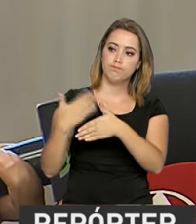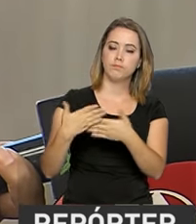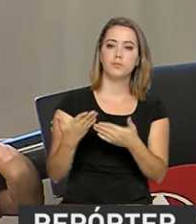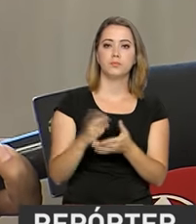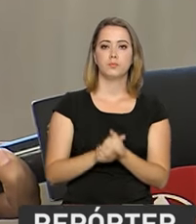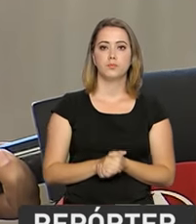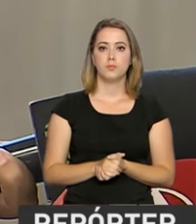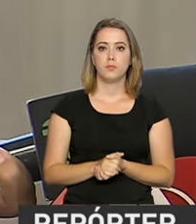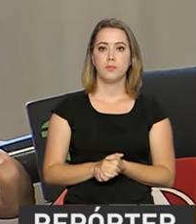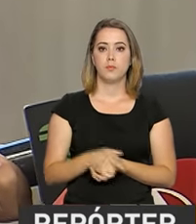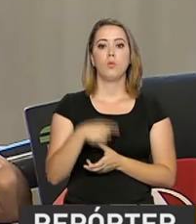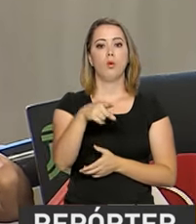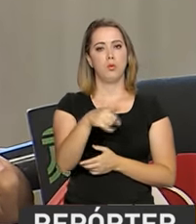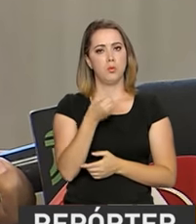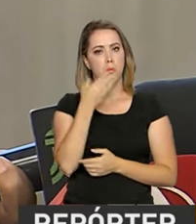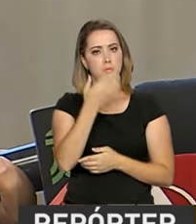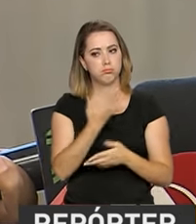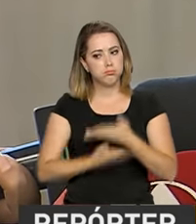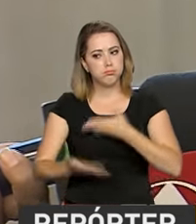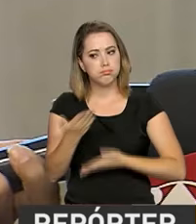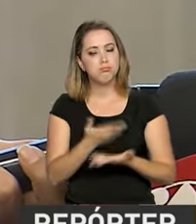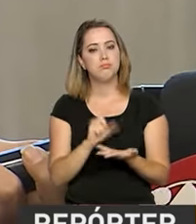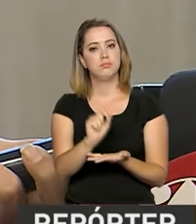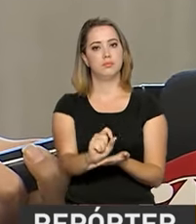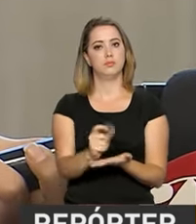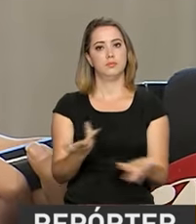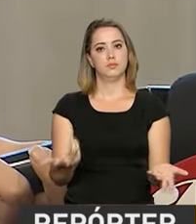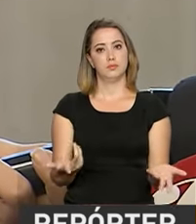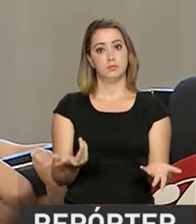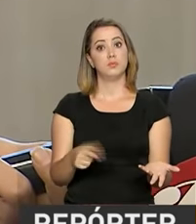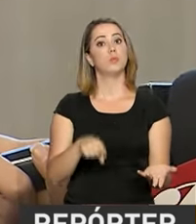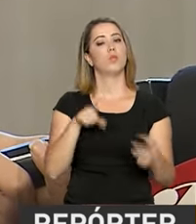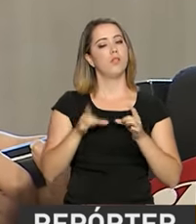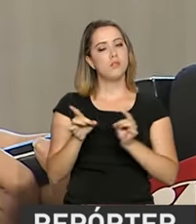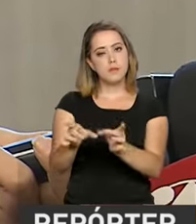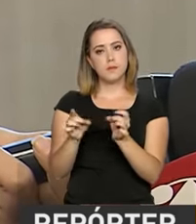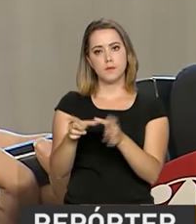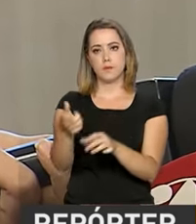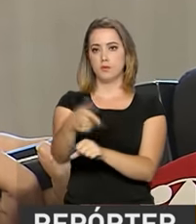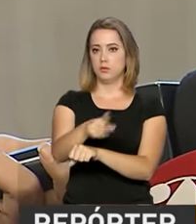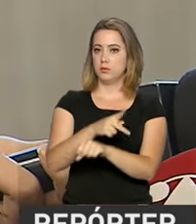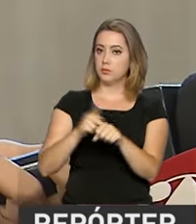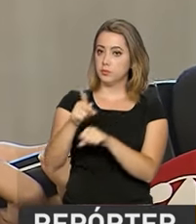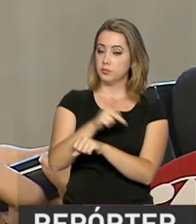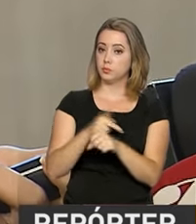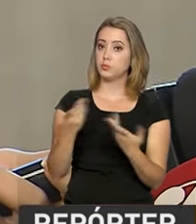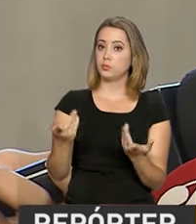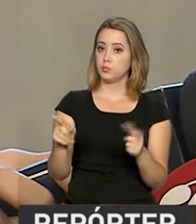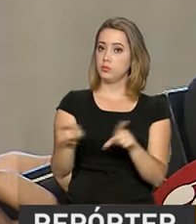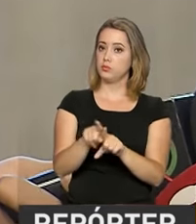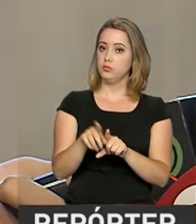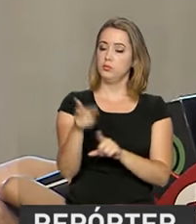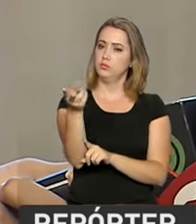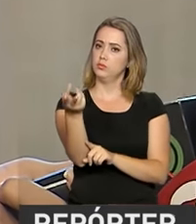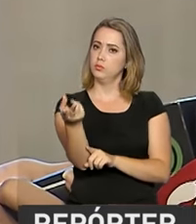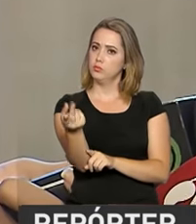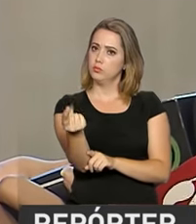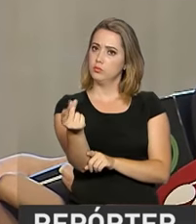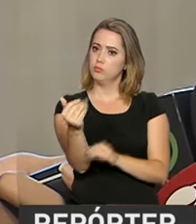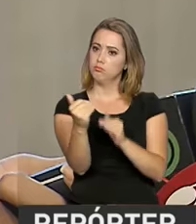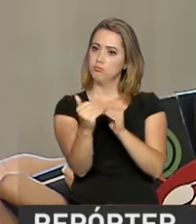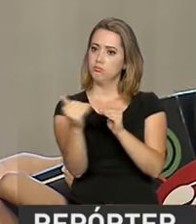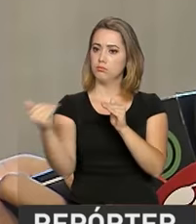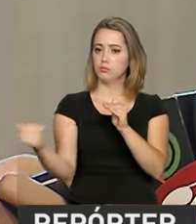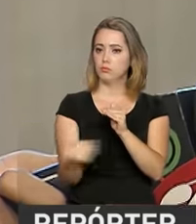um desempenho como mencionado eh das exportações que em valor tiveram queda de